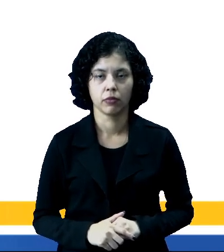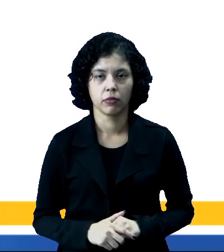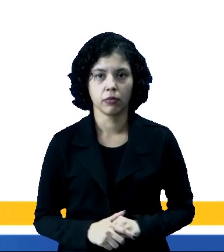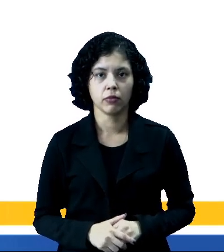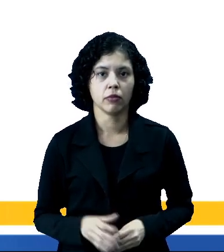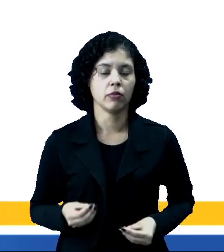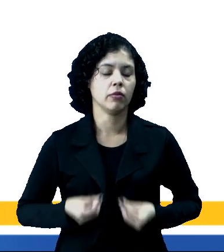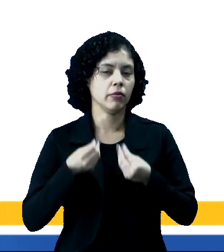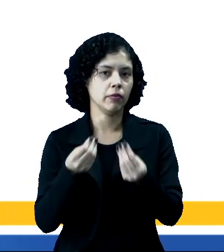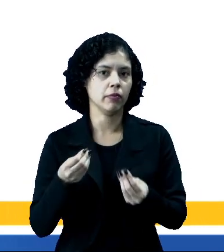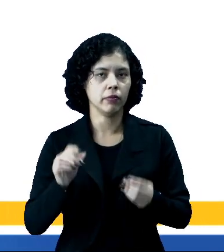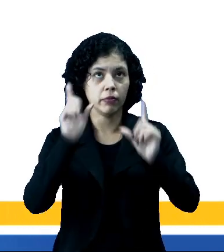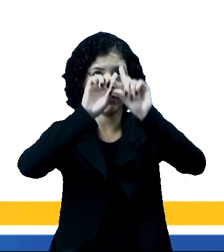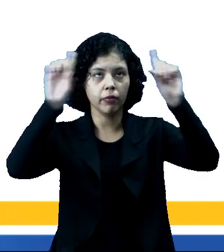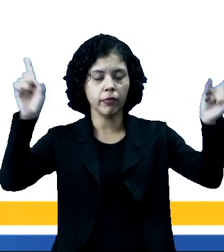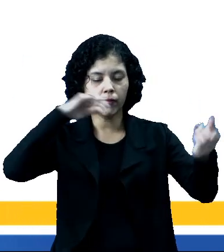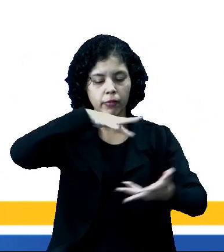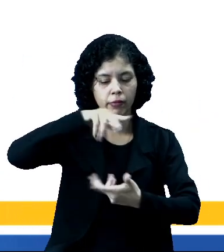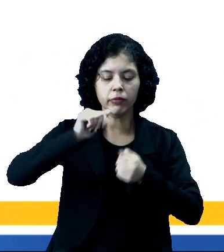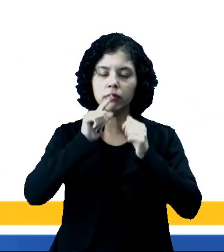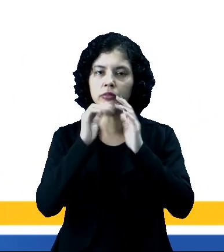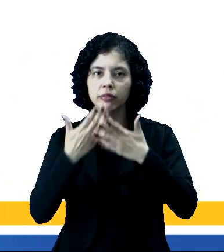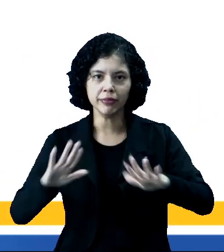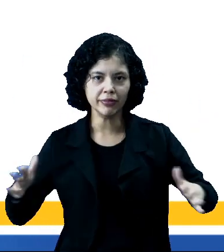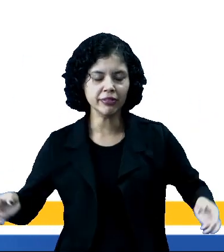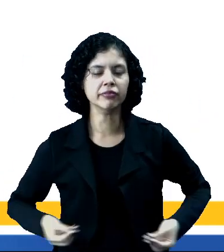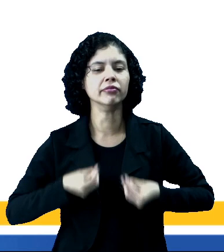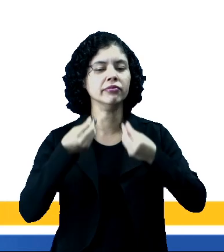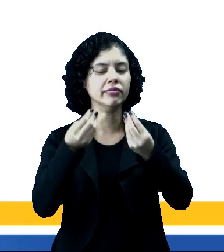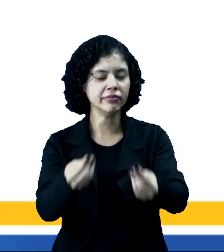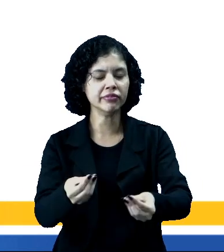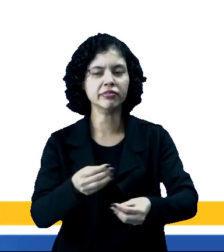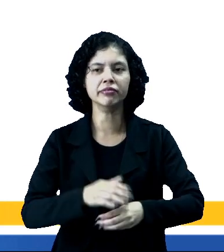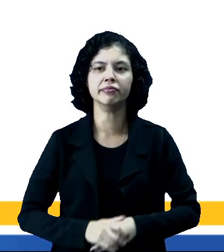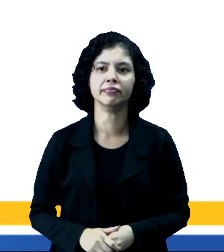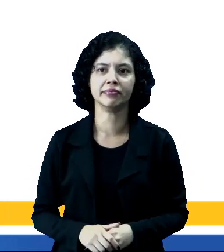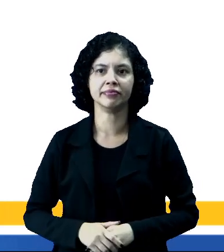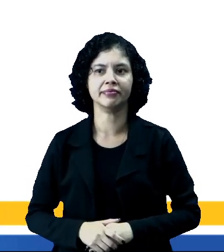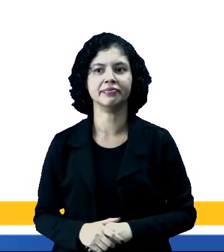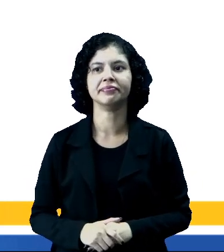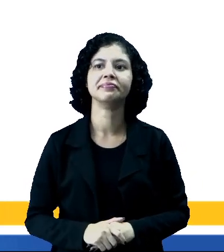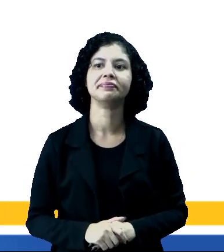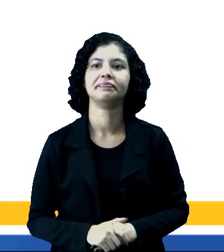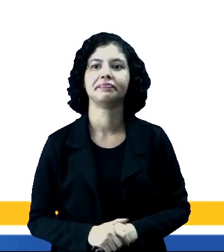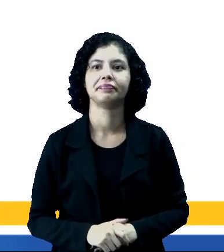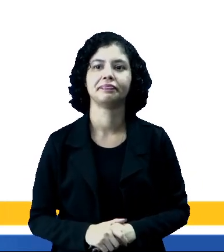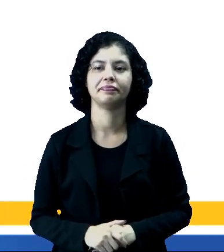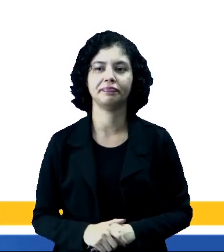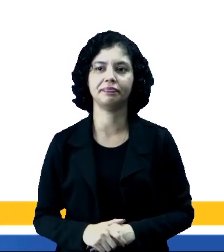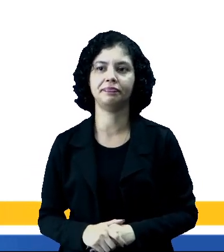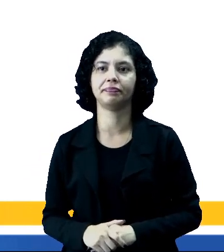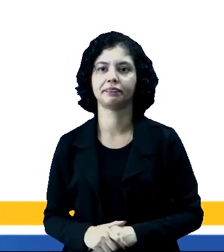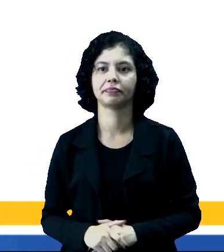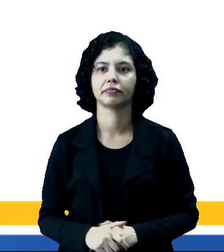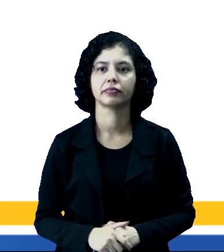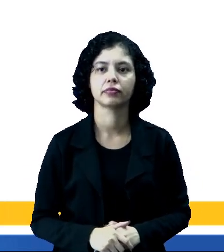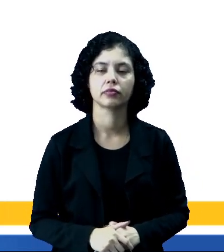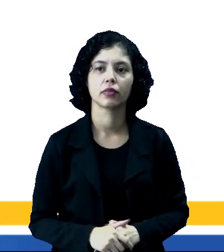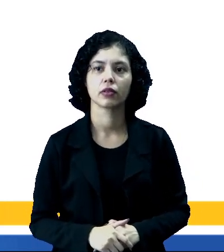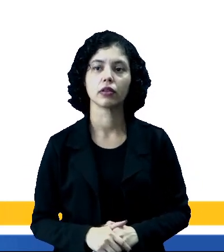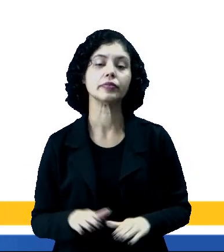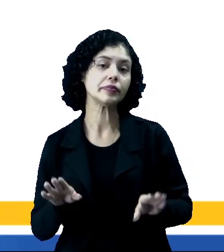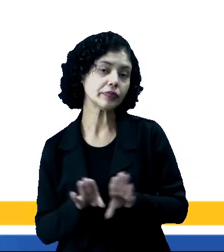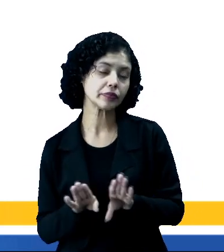tierra. Para você, mãe, eu dou o céu, o mar e a terra, né? Aí tem o emotion ali, né? Que também